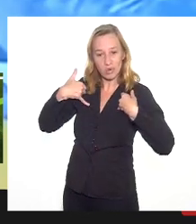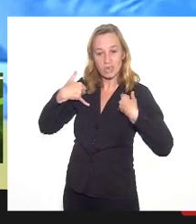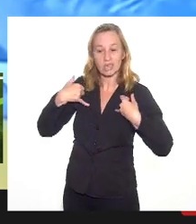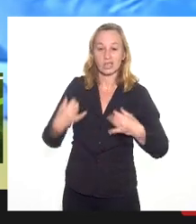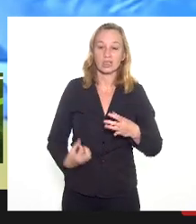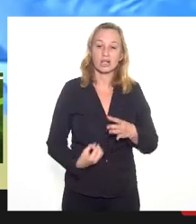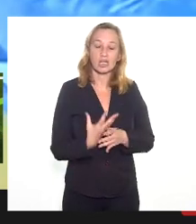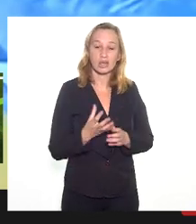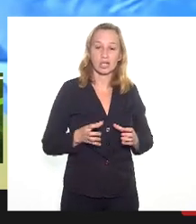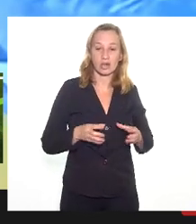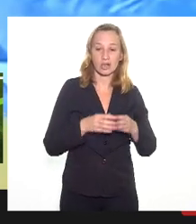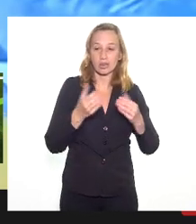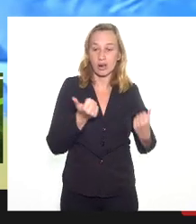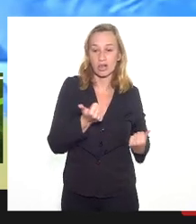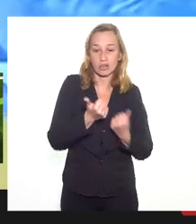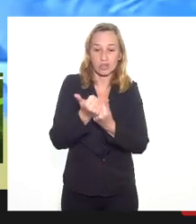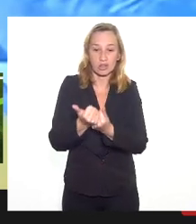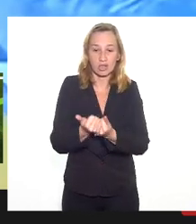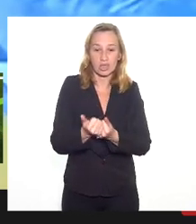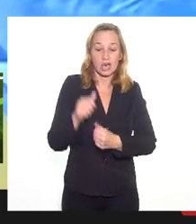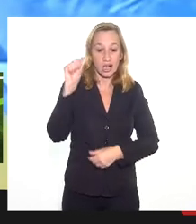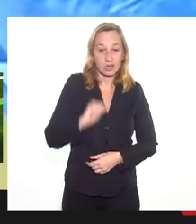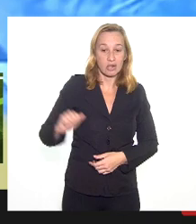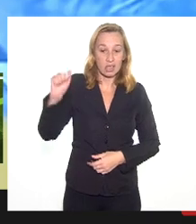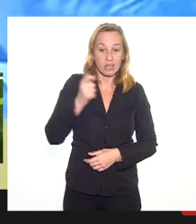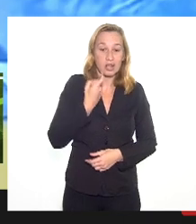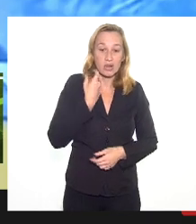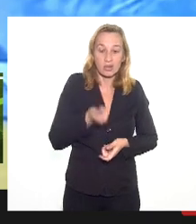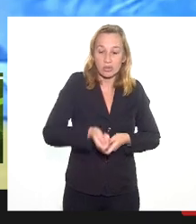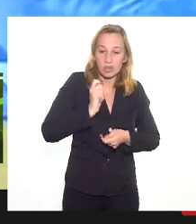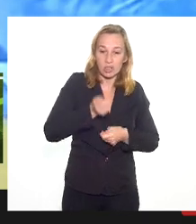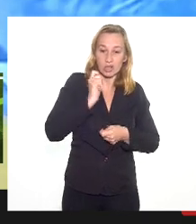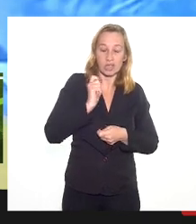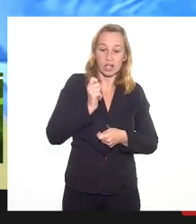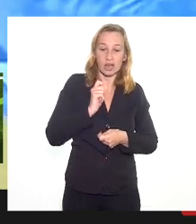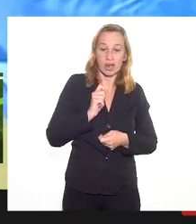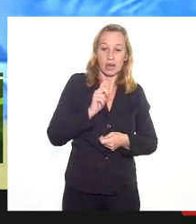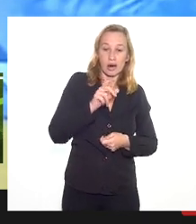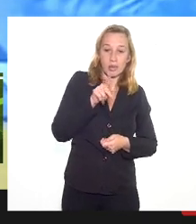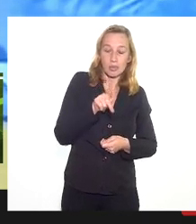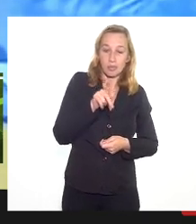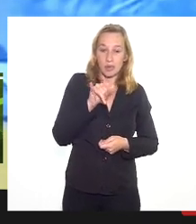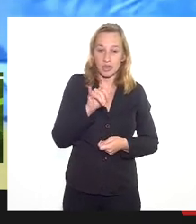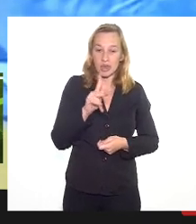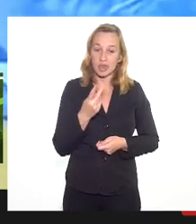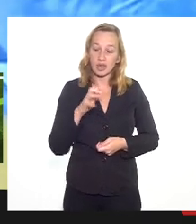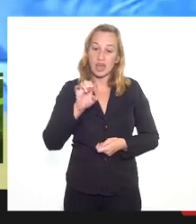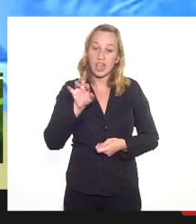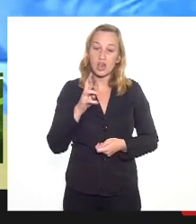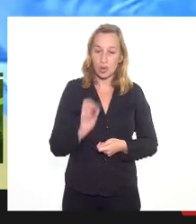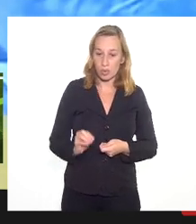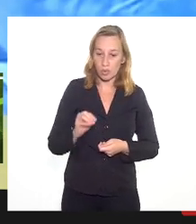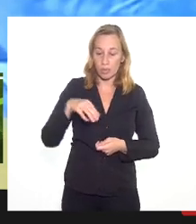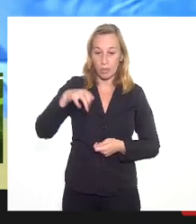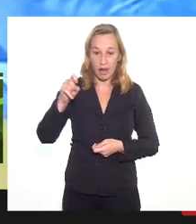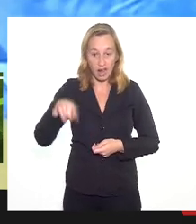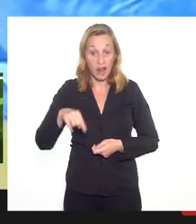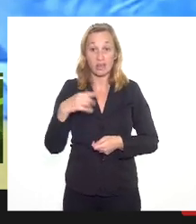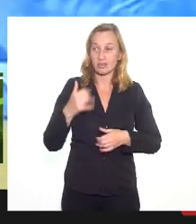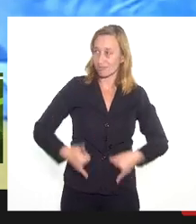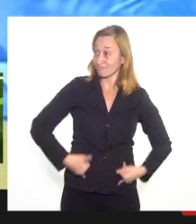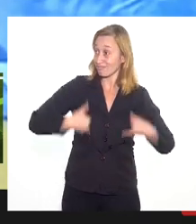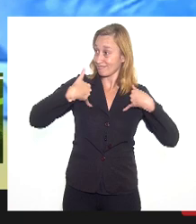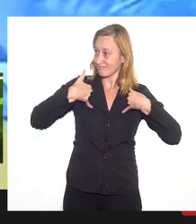criando, ajudando a criar a Associação dos Pescadores da Vila dos Pinheiros, Maré. Isso está nos dando muito orgulho. Isso aí tem